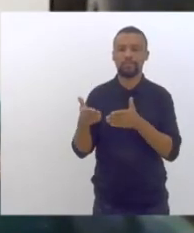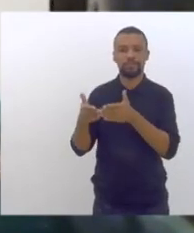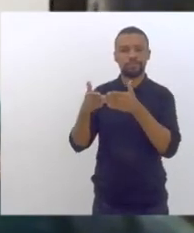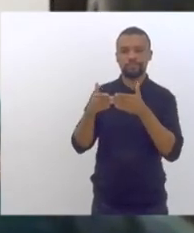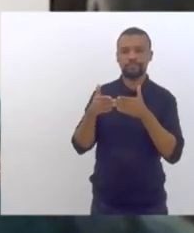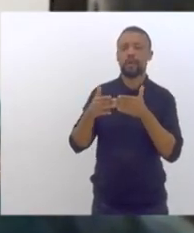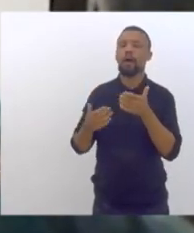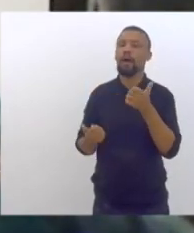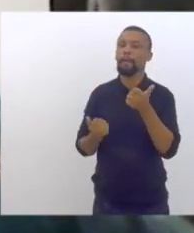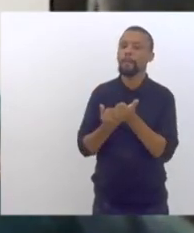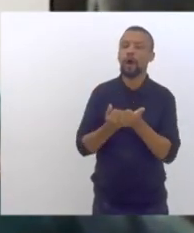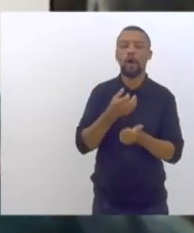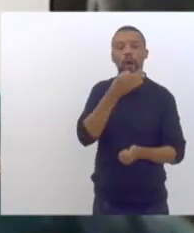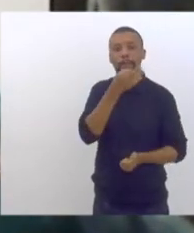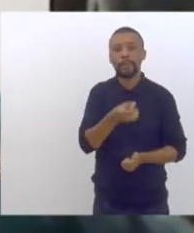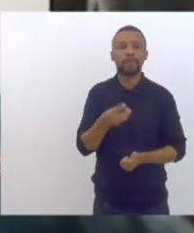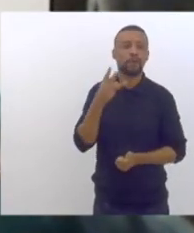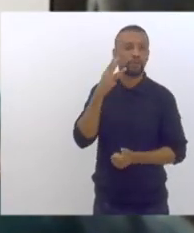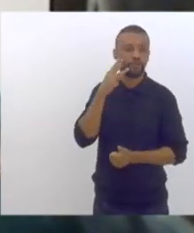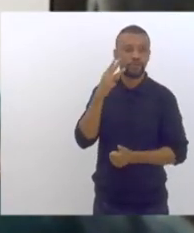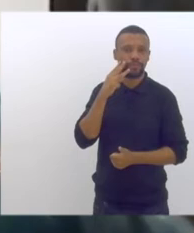apoio Valdete